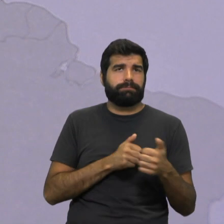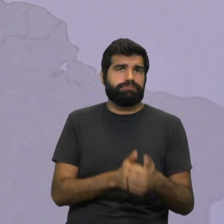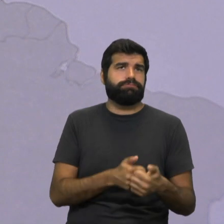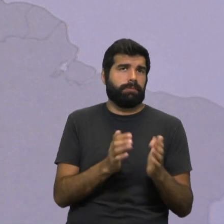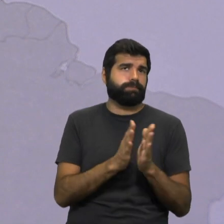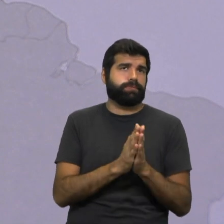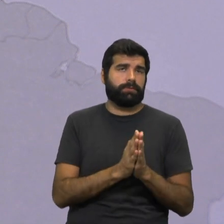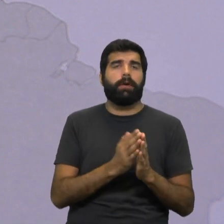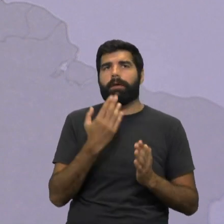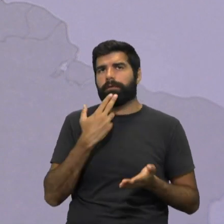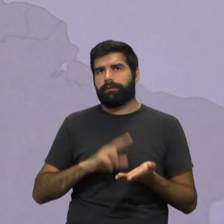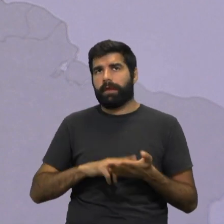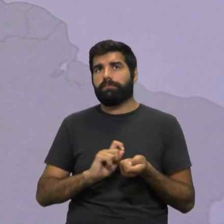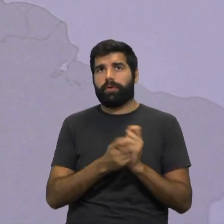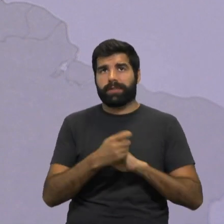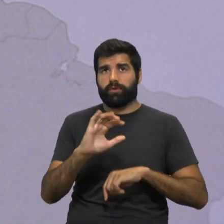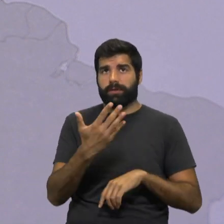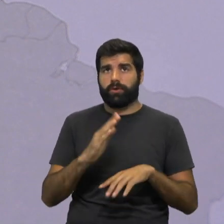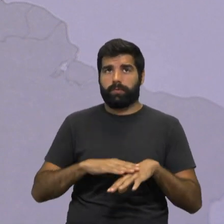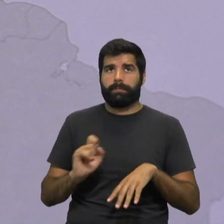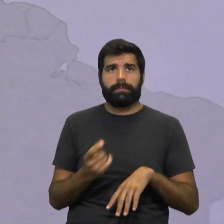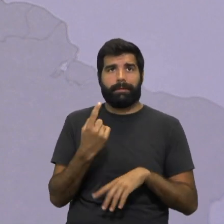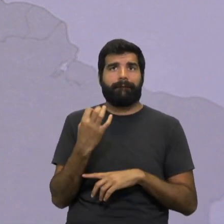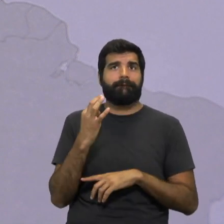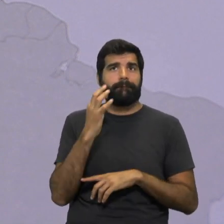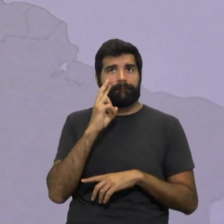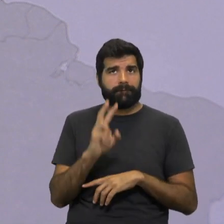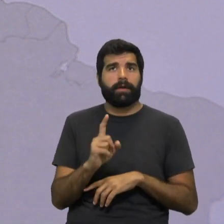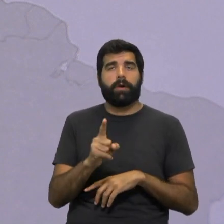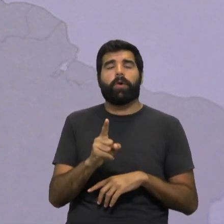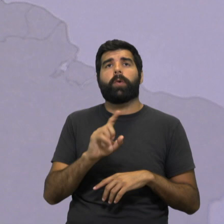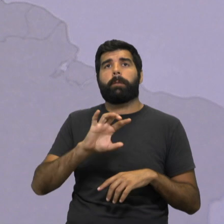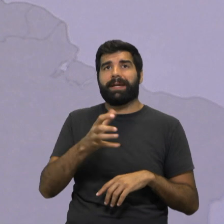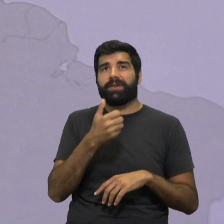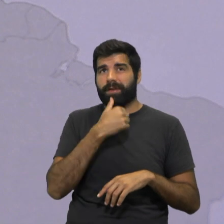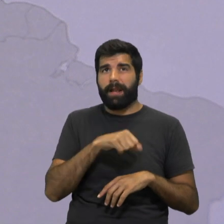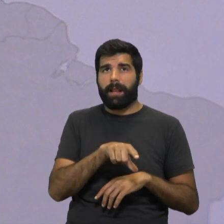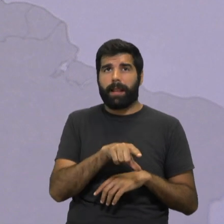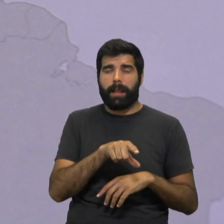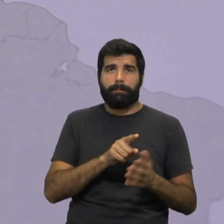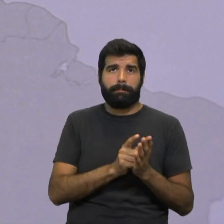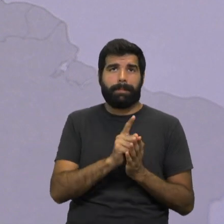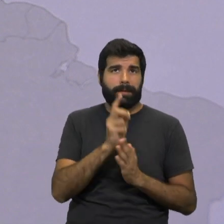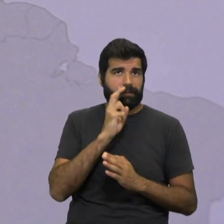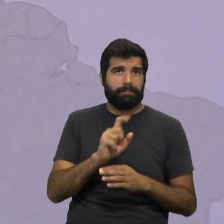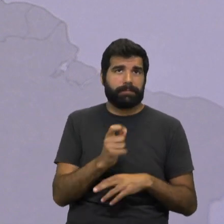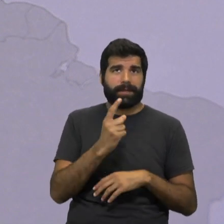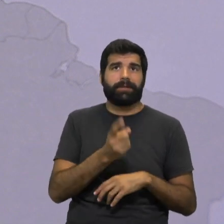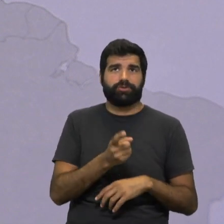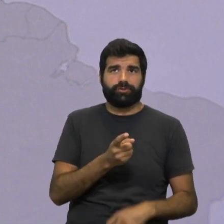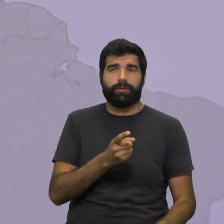facto uma alteração. É pela primeira vez temos um país com esta cor vermelha que está no mapa, portanto quer